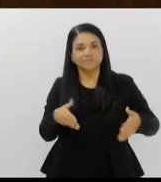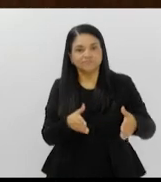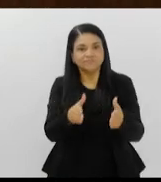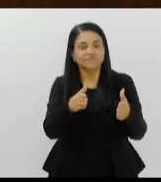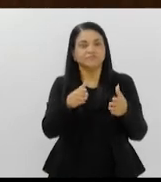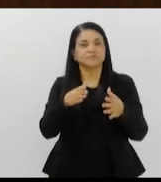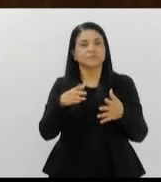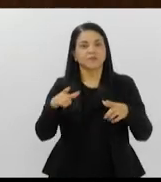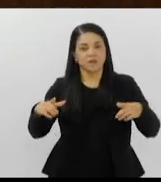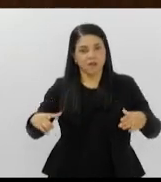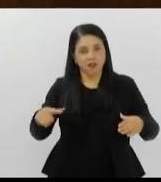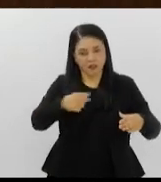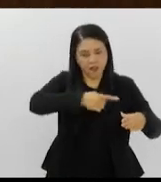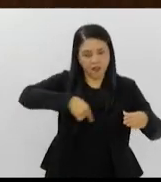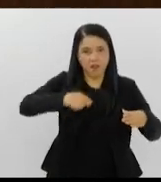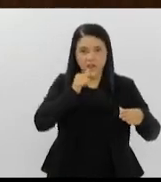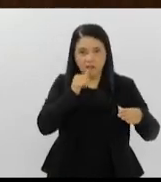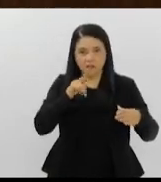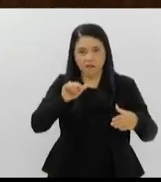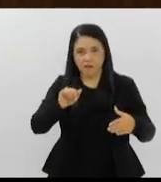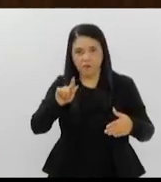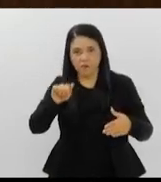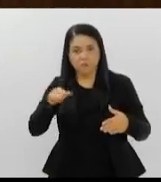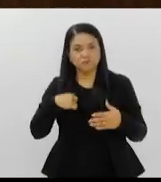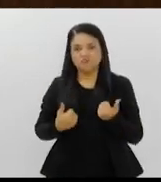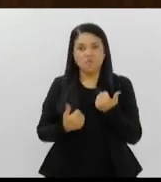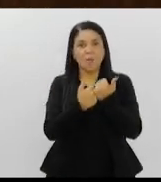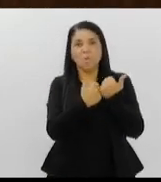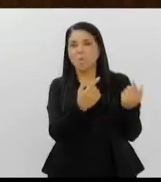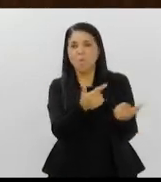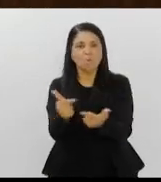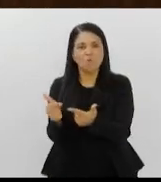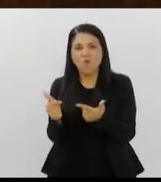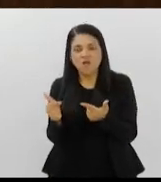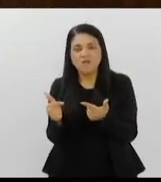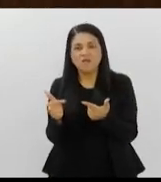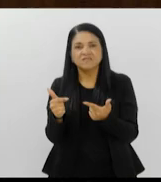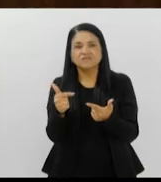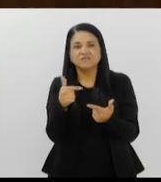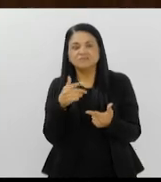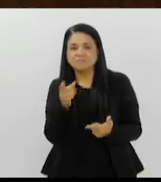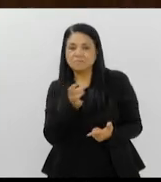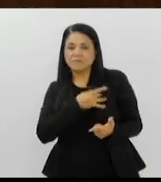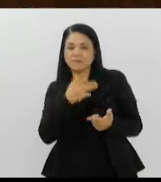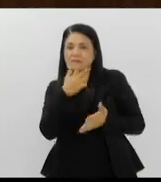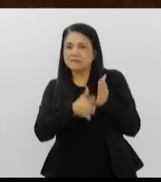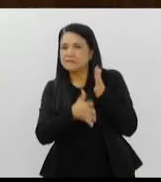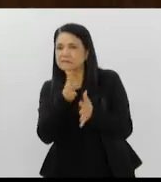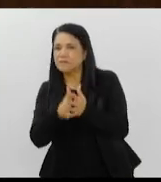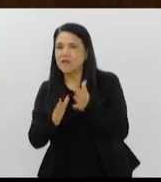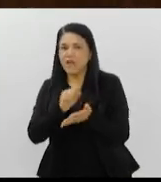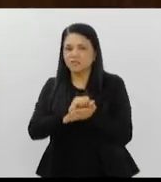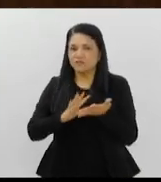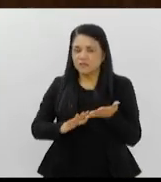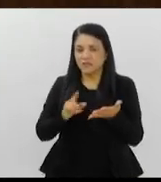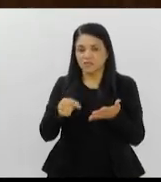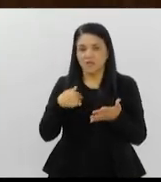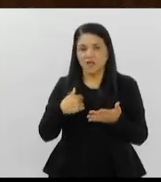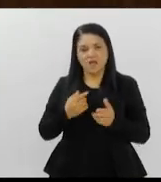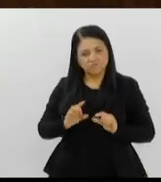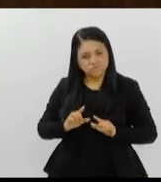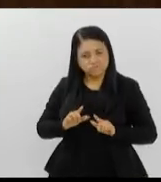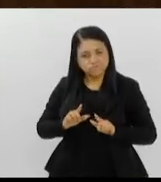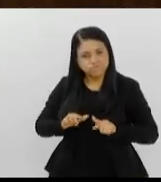e já não apoiam tanto assim, com medo que isso possa atrapalhar alguma atividade. Ora, você combater a